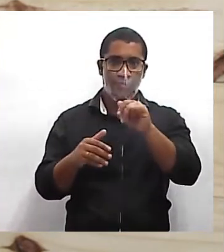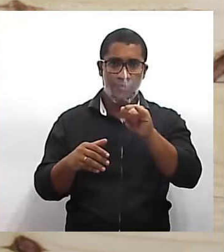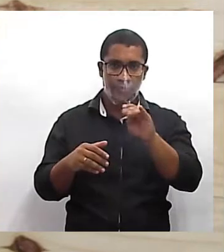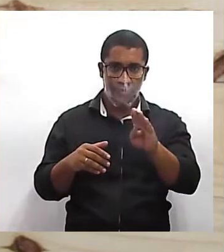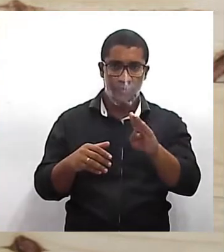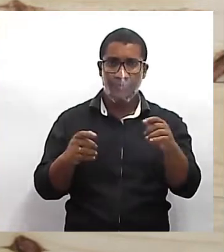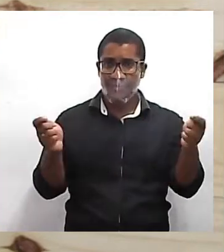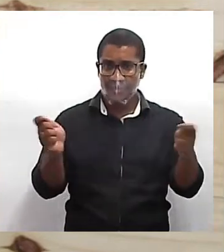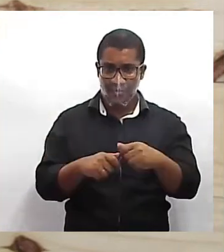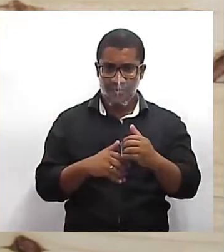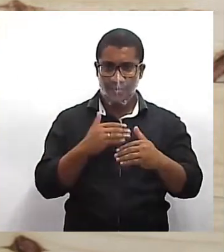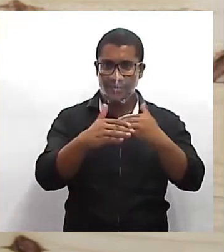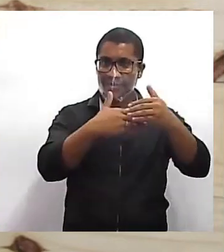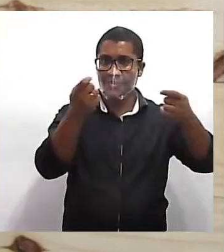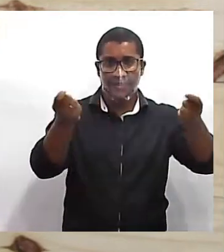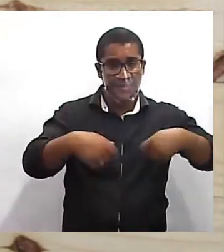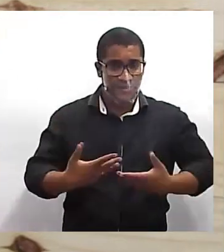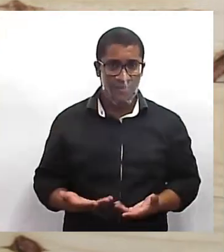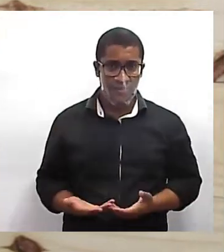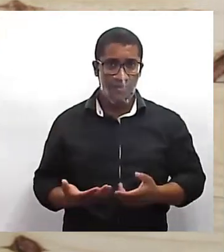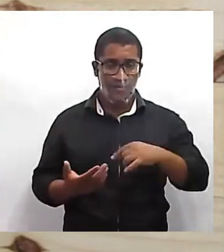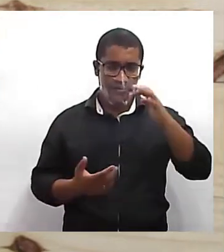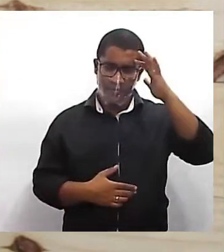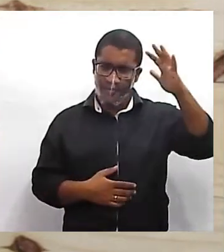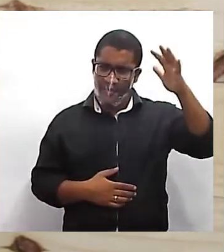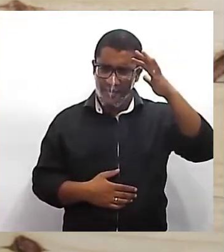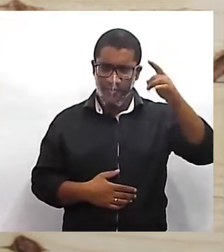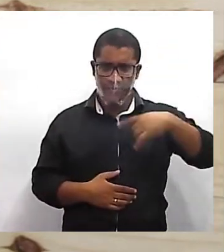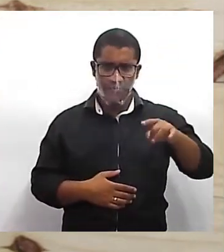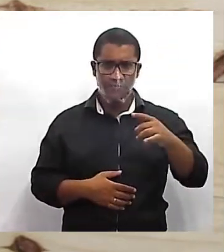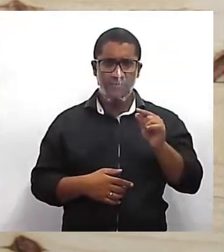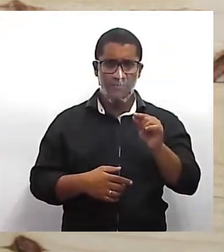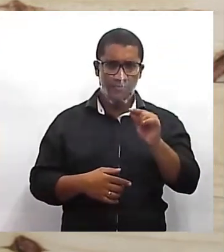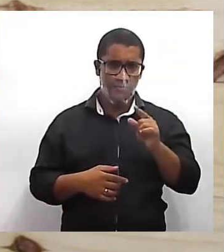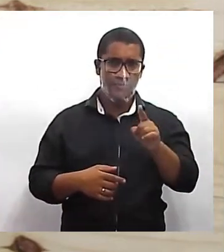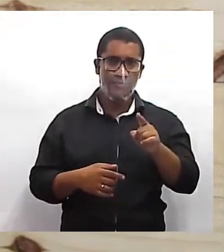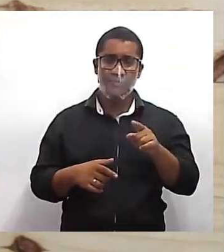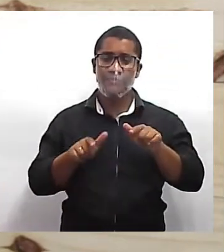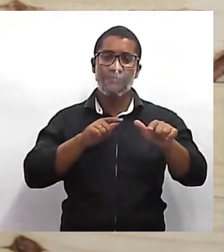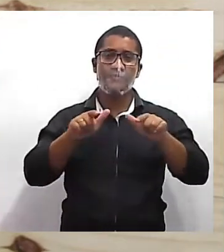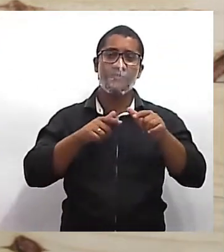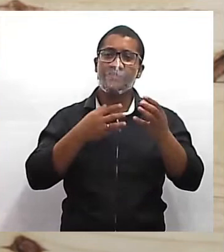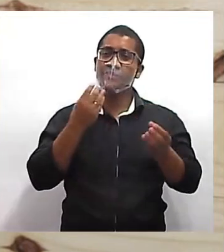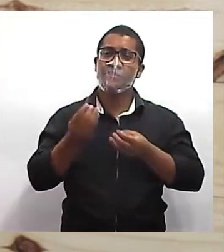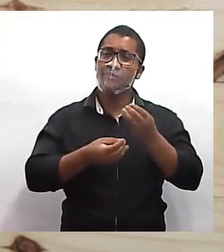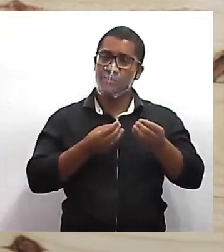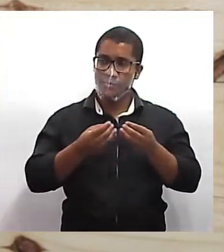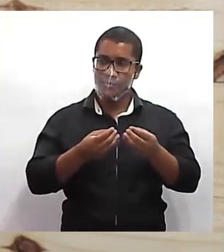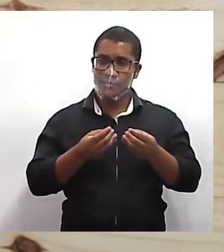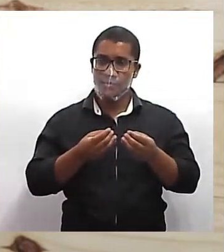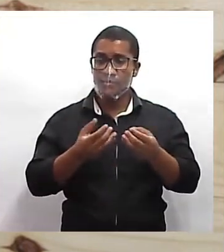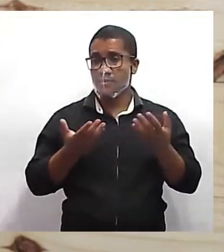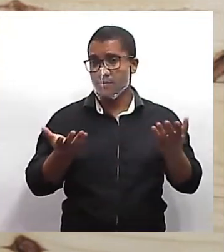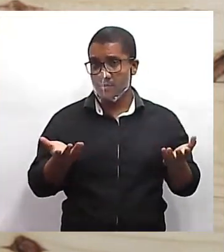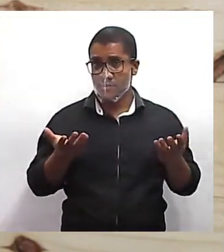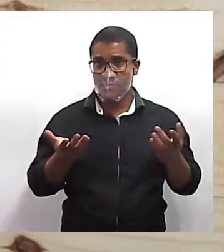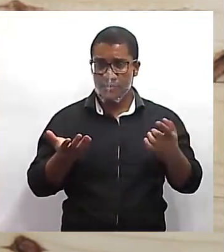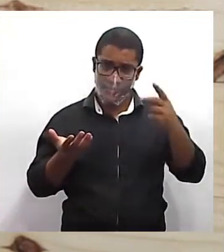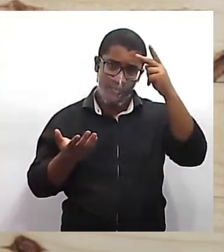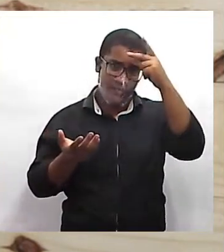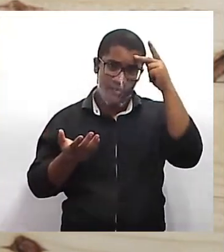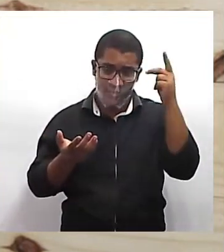importante ter essa reflexão em mente, não é? Temos que investir na qualificação do trabalhador, e são as pessoas que,